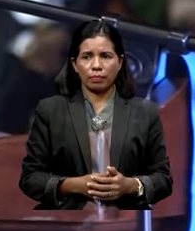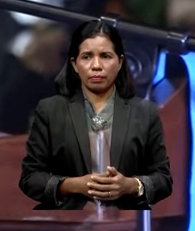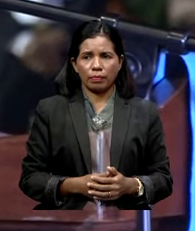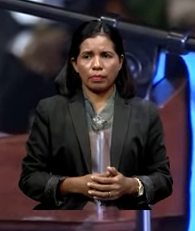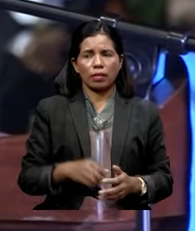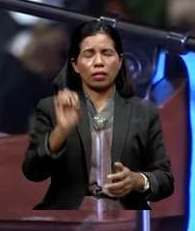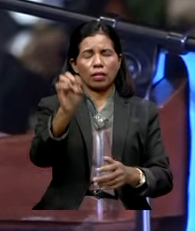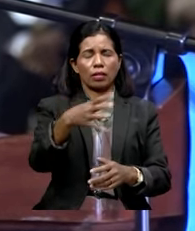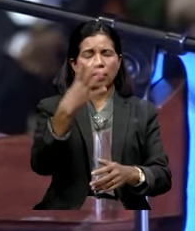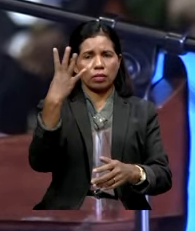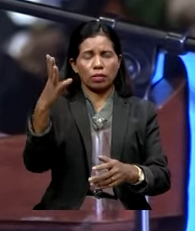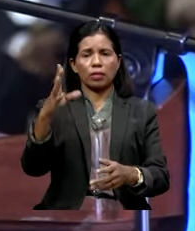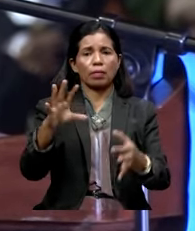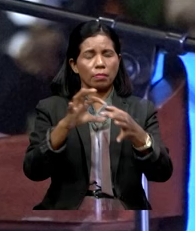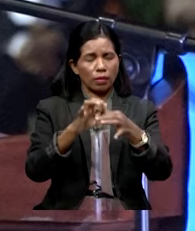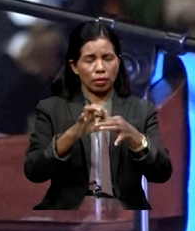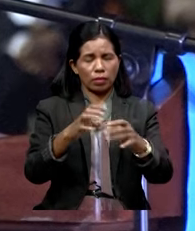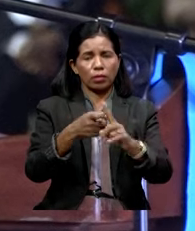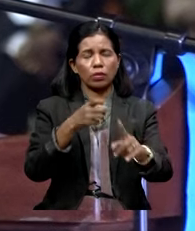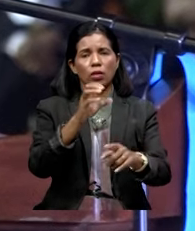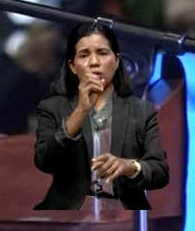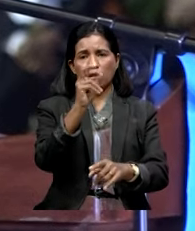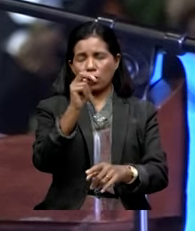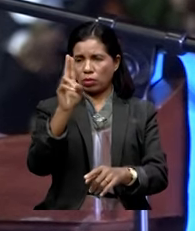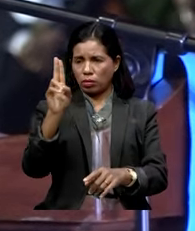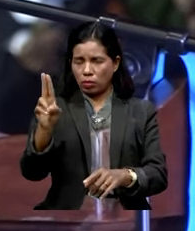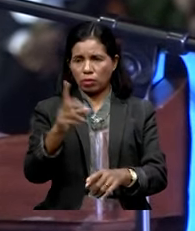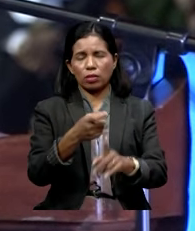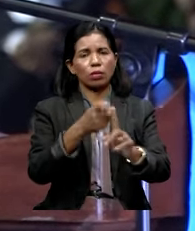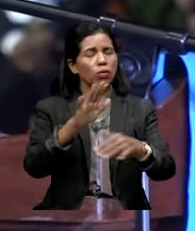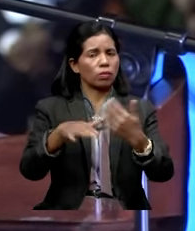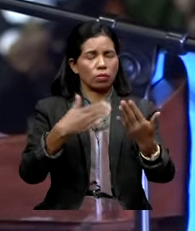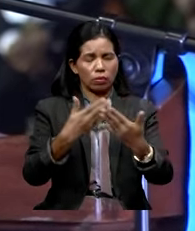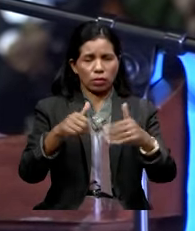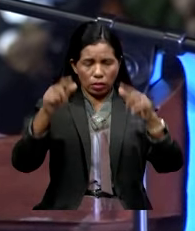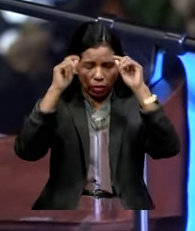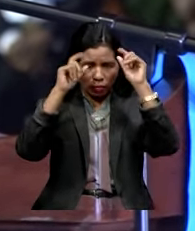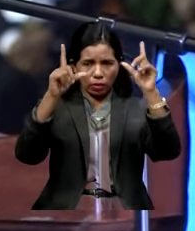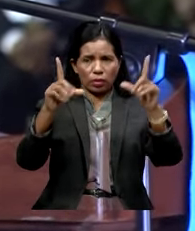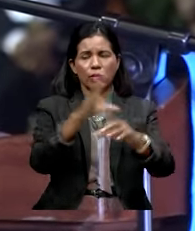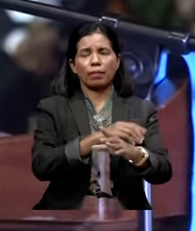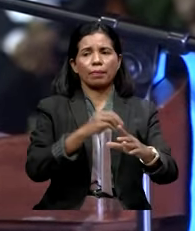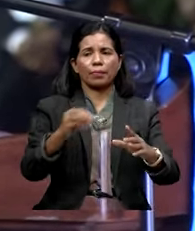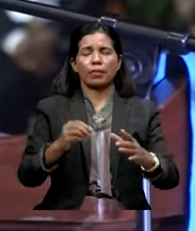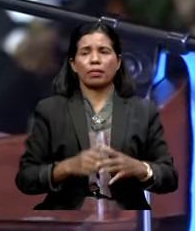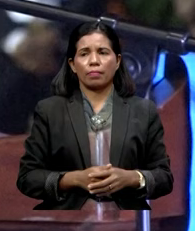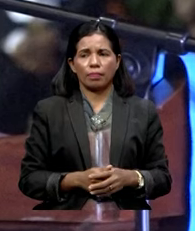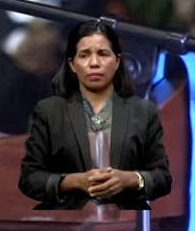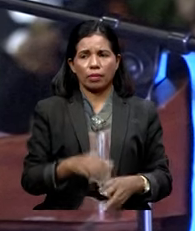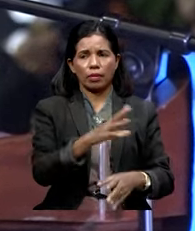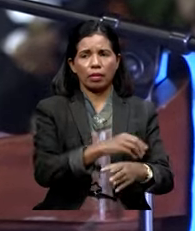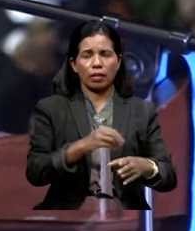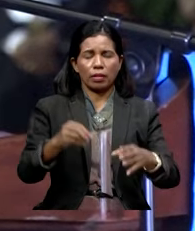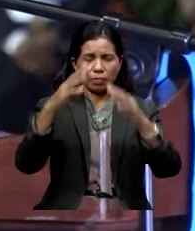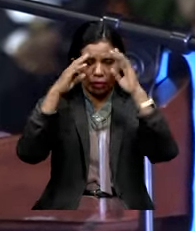14 membros das Nações Unidas, todos timorenses, deram a sua vida também pela